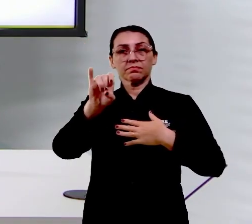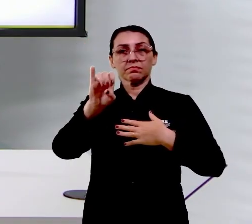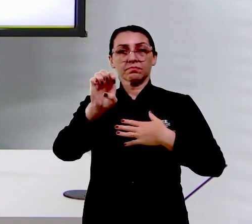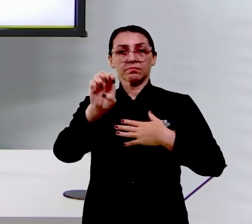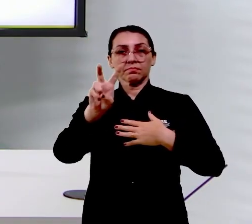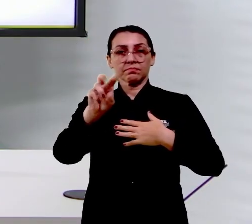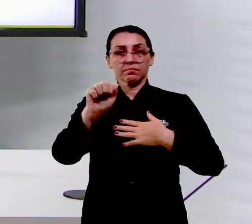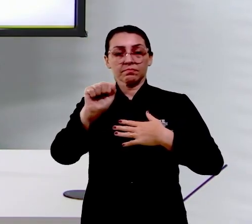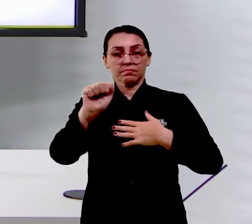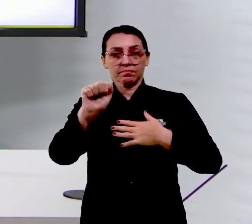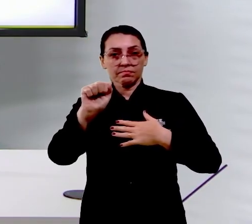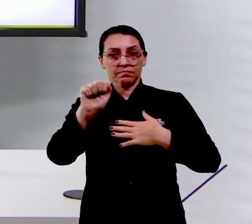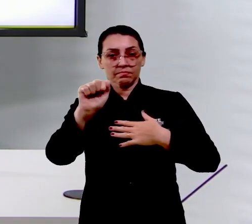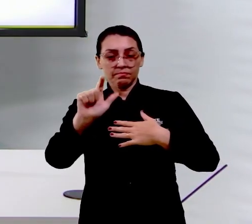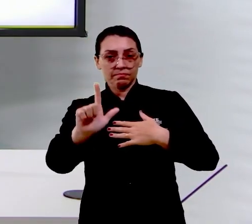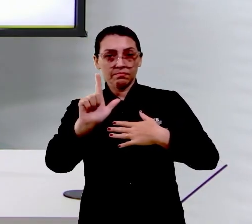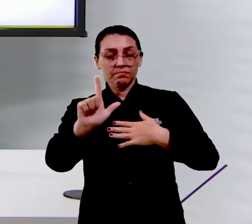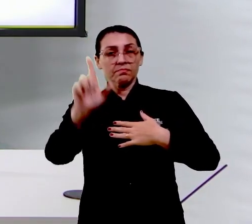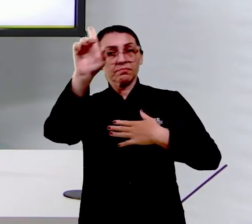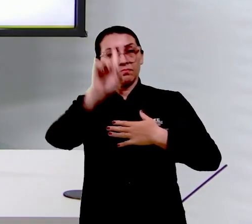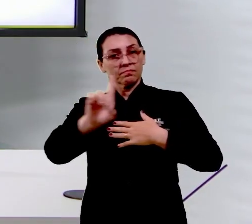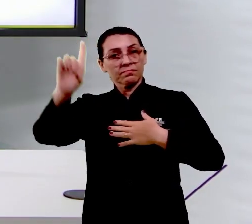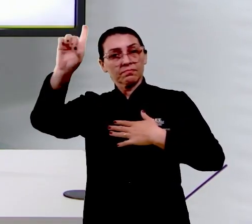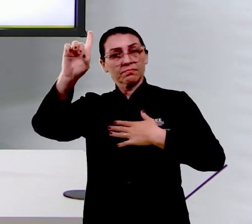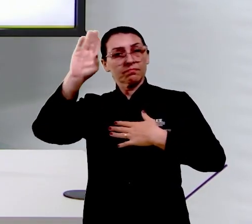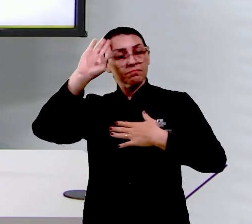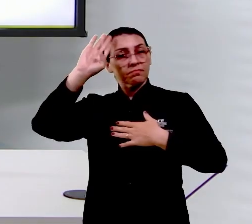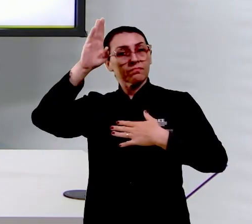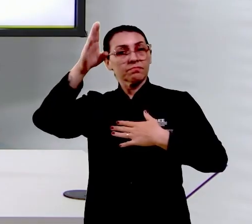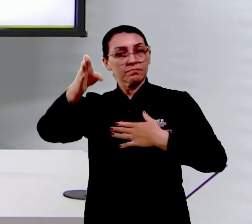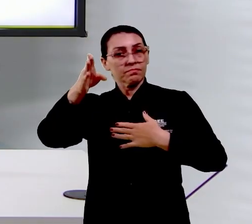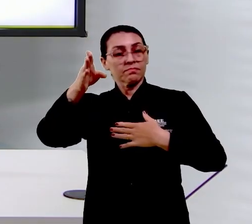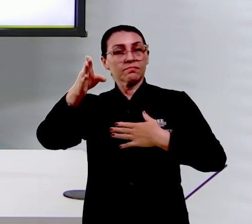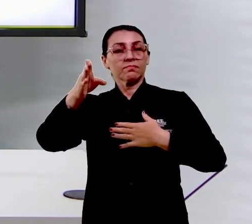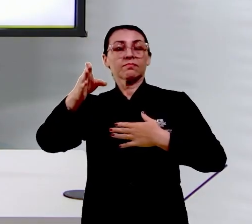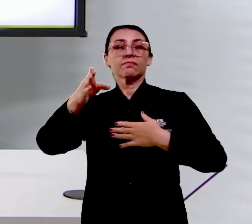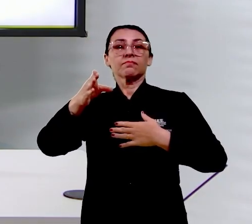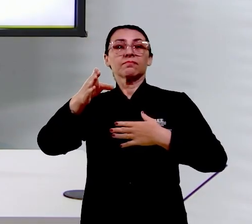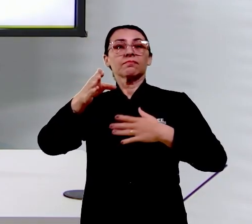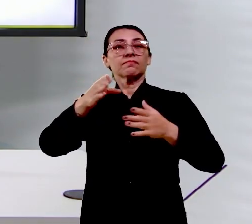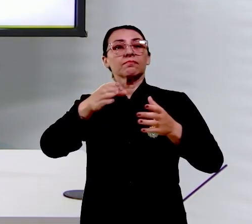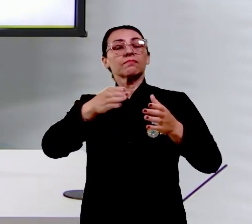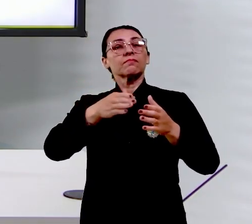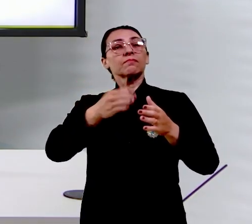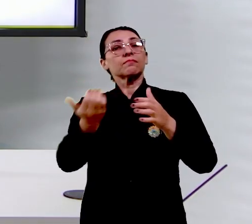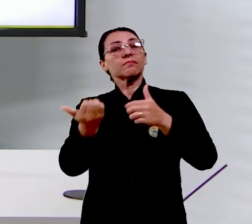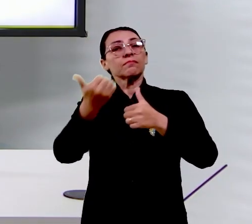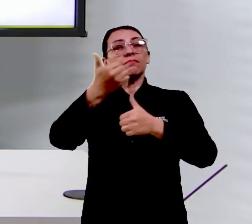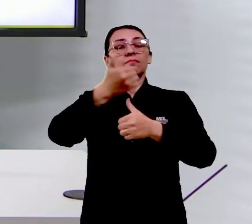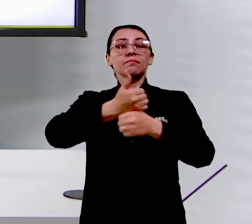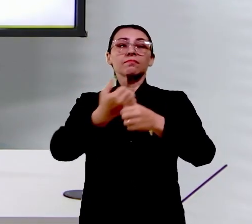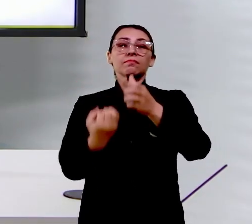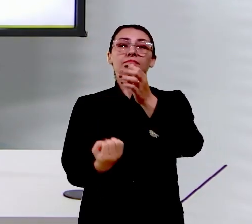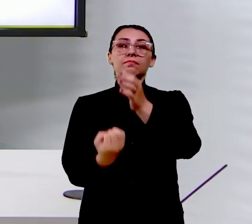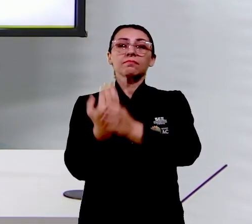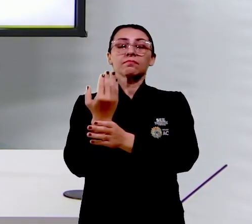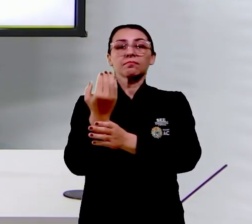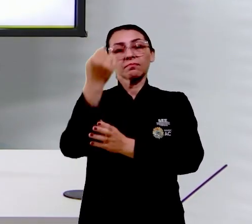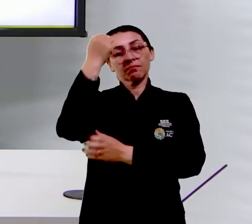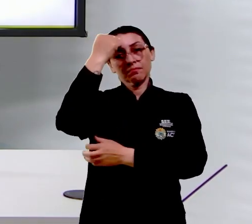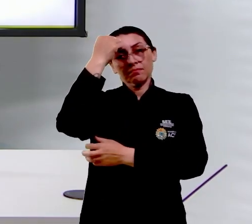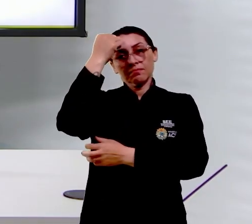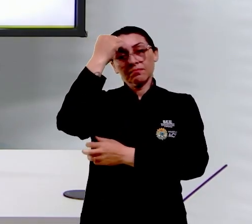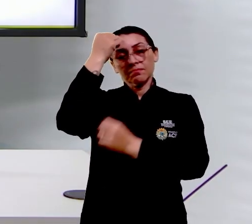no centro da reflexão, passa a ceder espaço ao surgimento de um